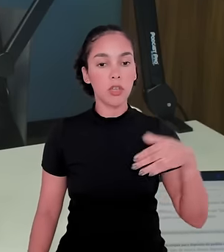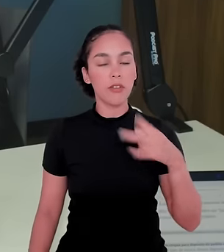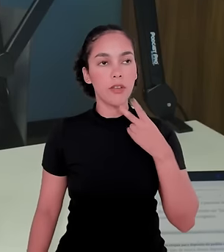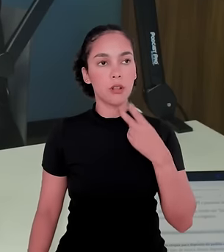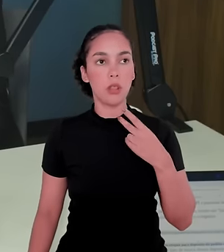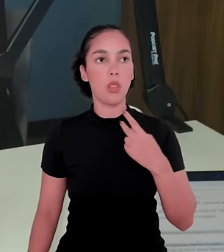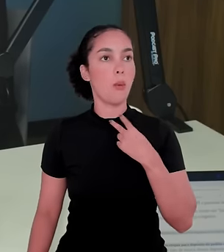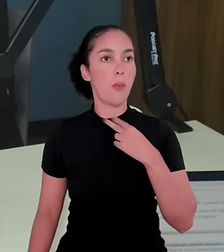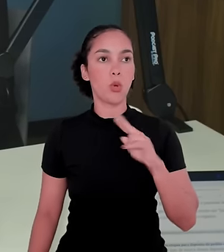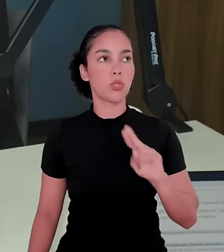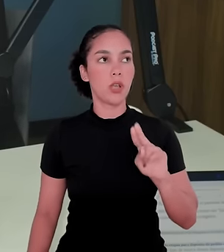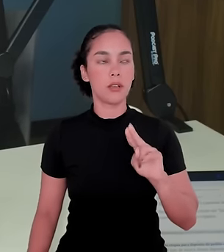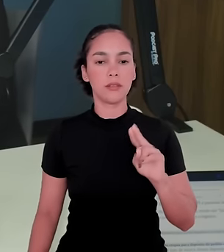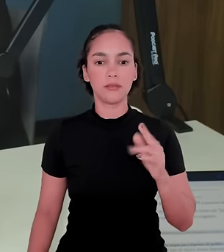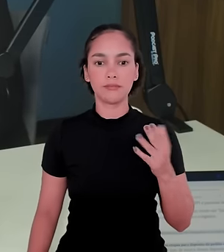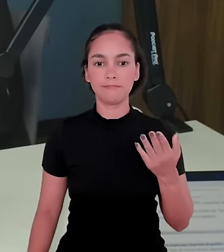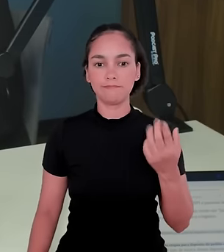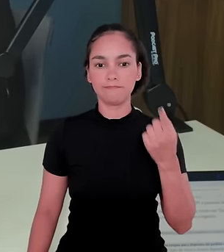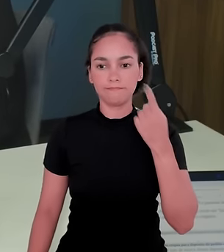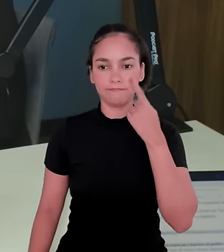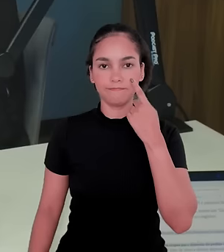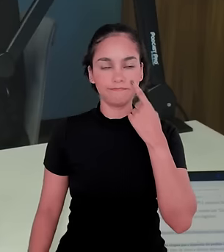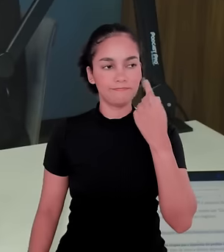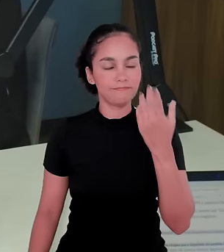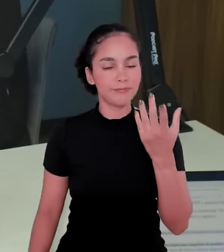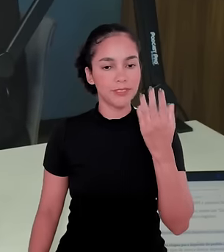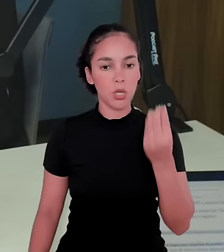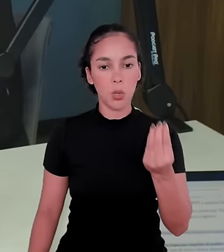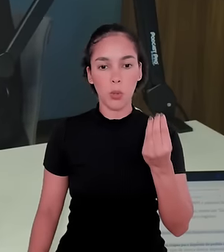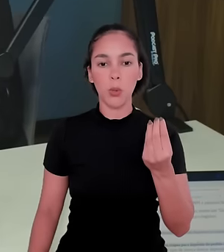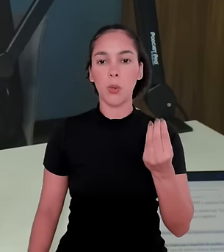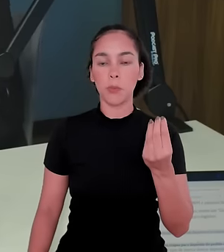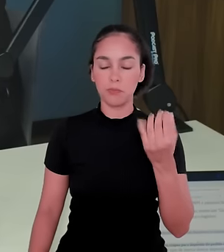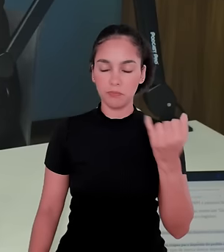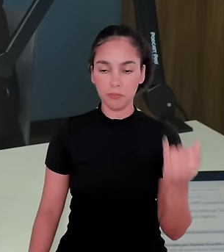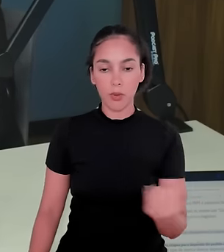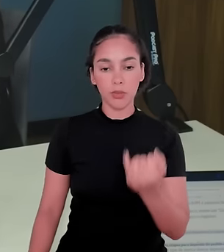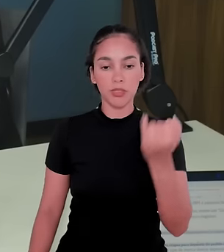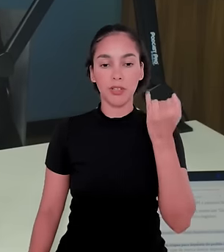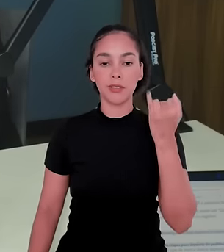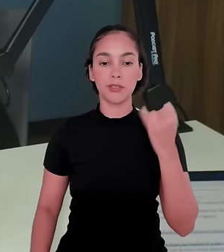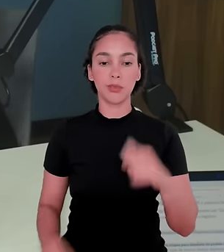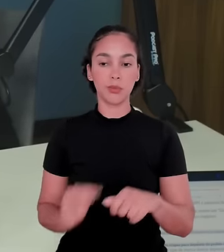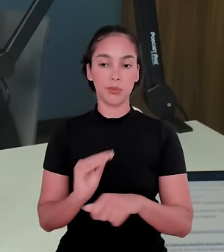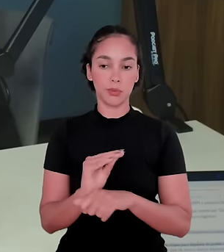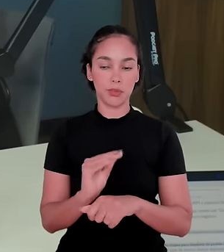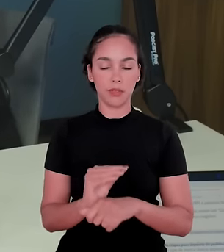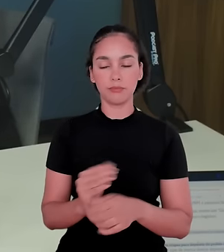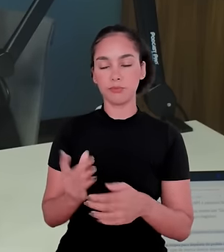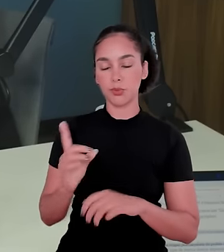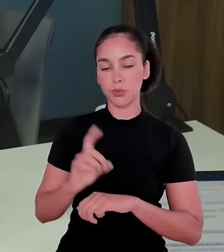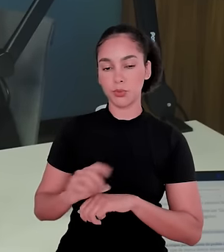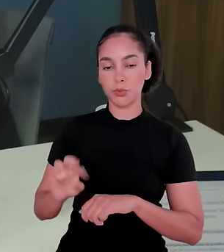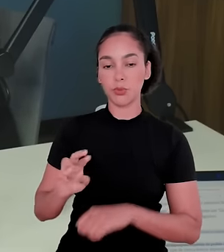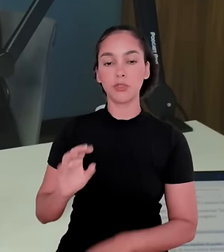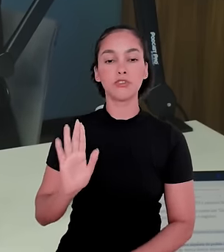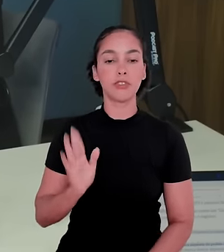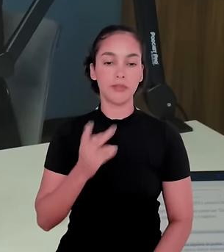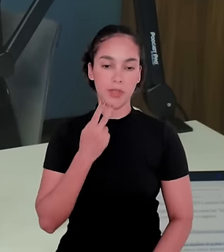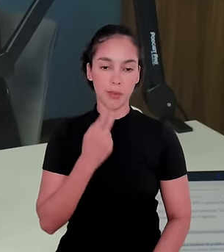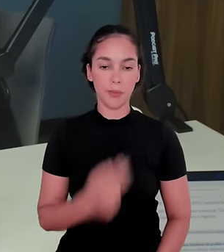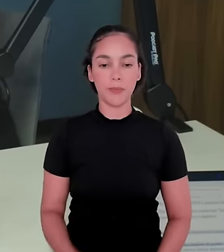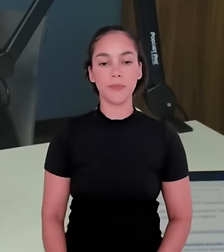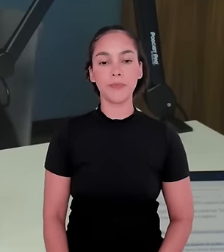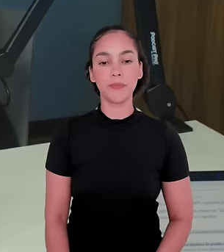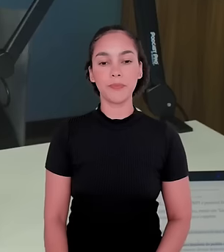usar então né olha a importância disso como é importante realmente a gente preservar e como o Dr Emerson comentou E aí eu